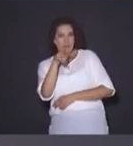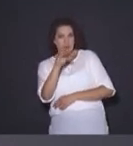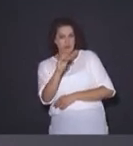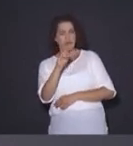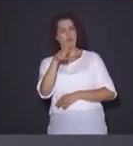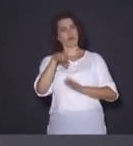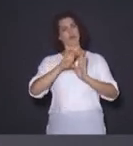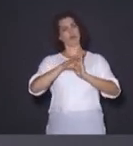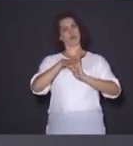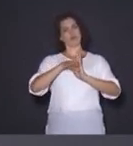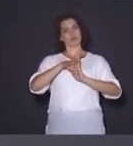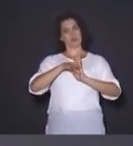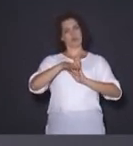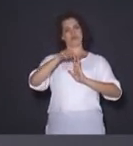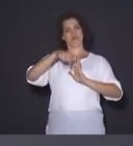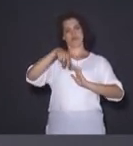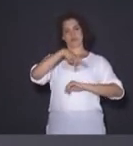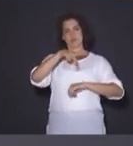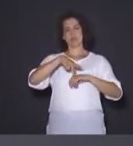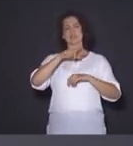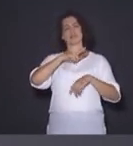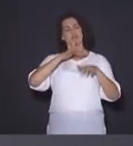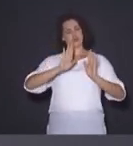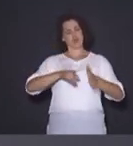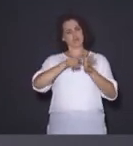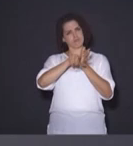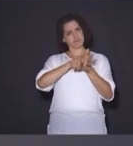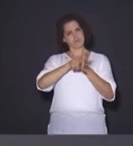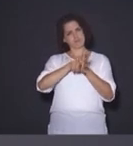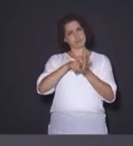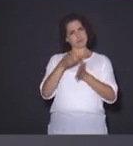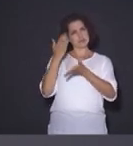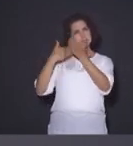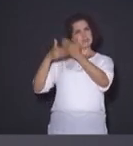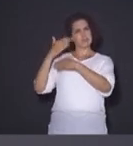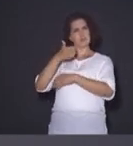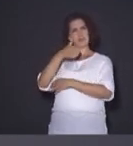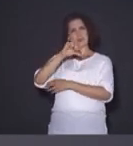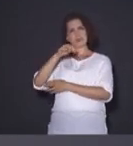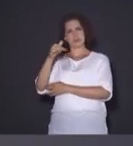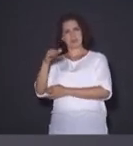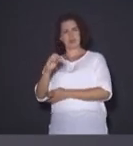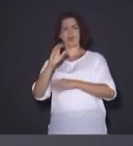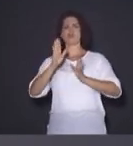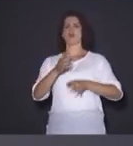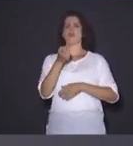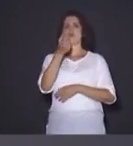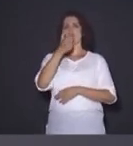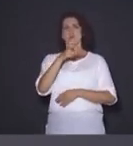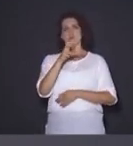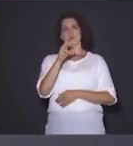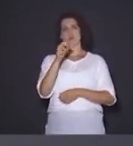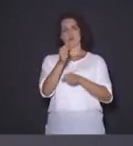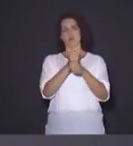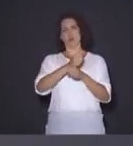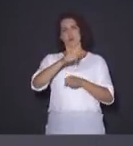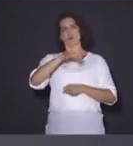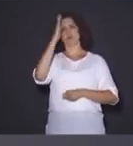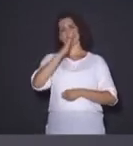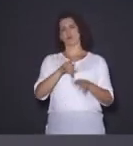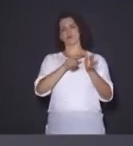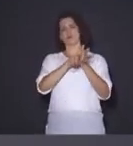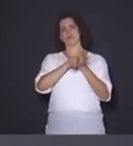que já tem pesquisas né acadêmica sobre ele desde os anos 70 então já temos quase 50 anos nem aqui no brasil se